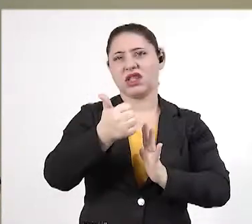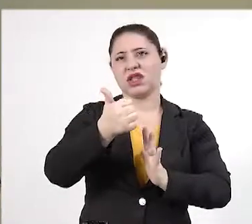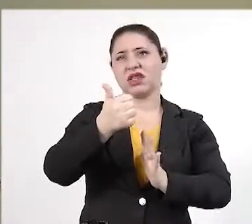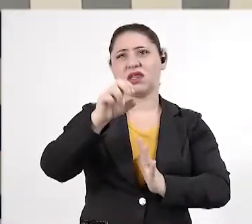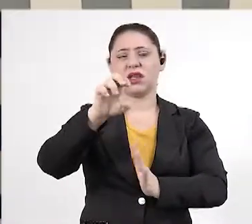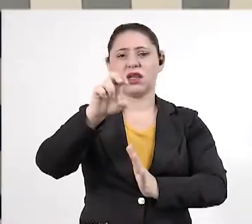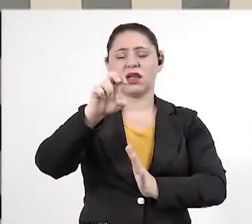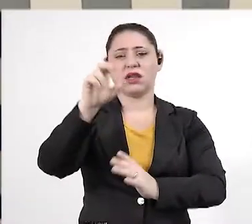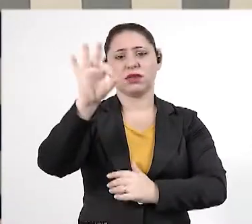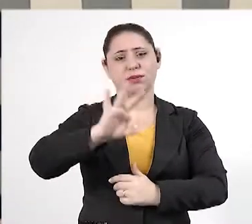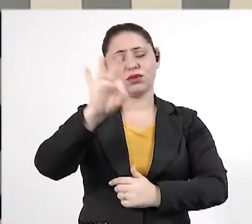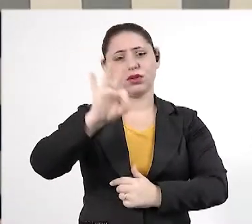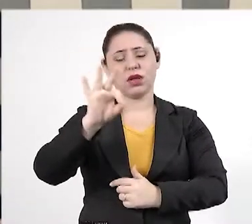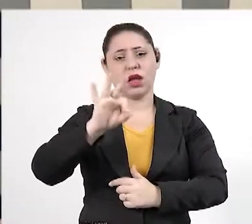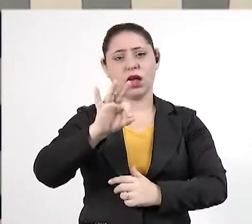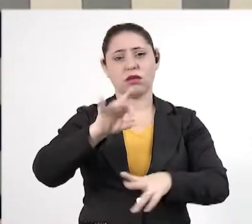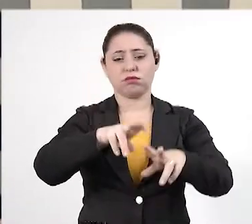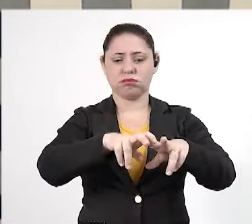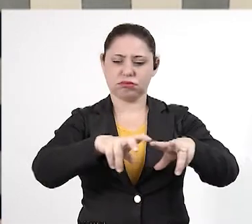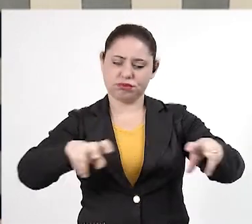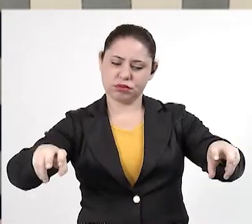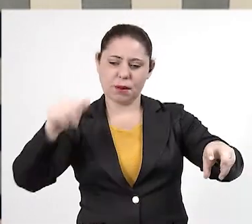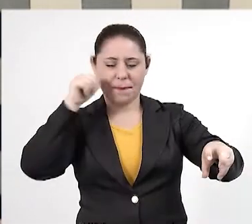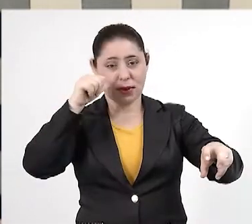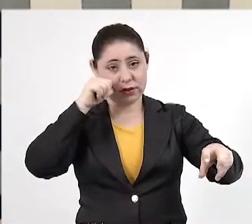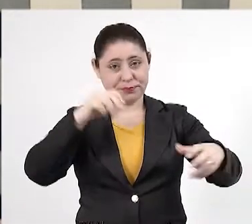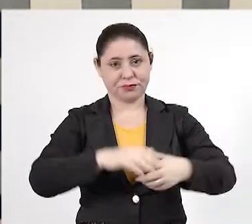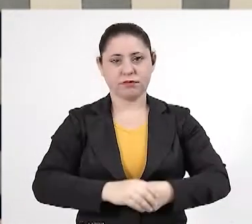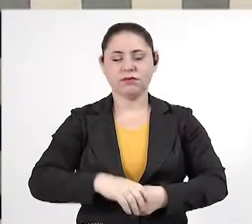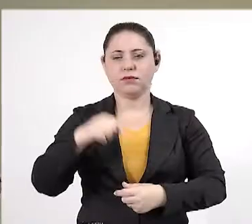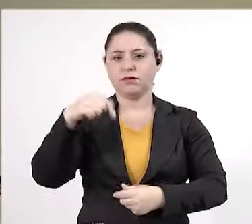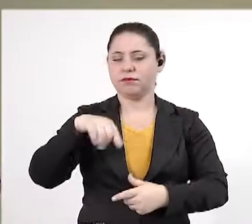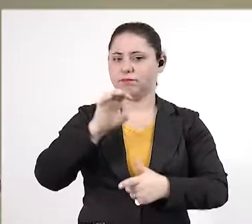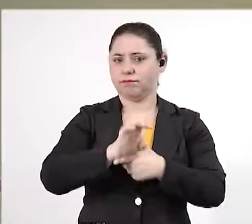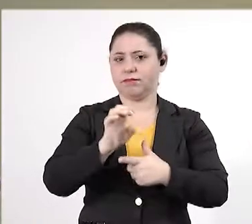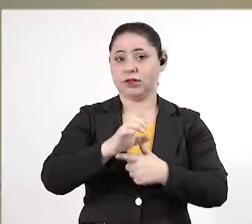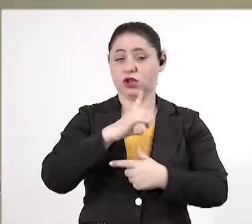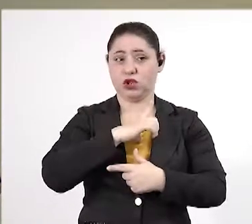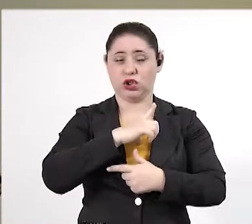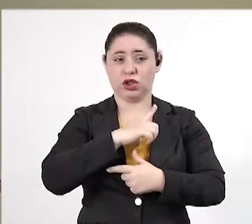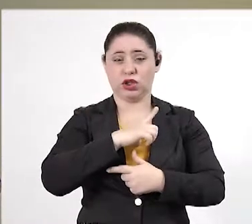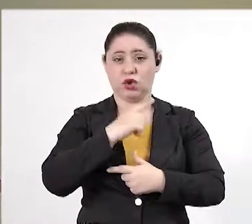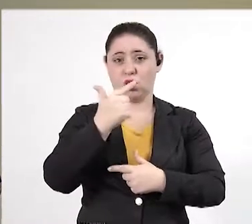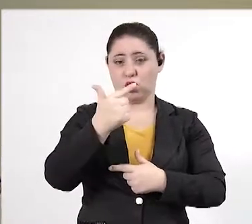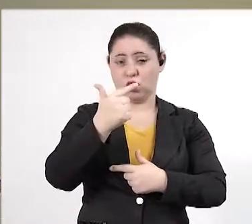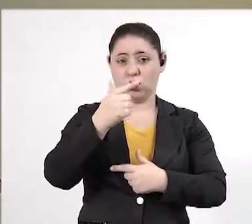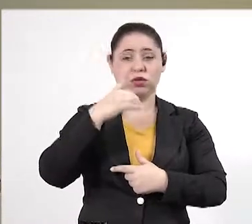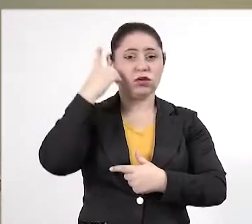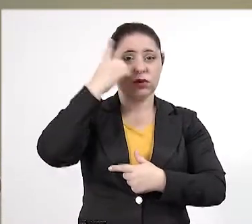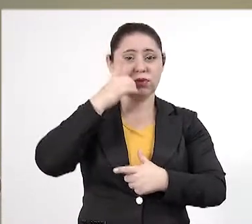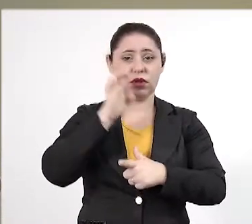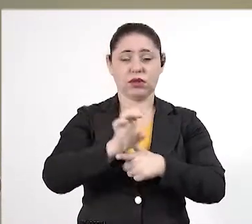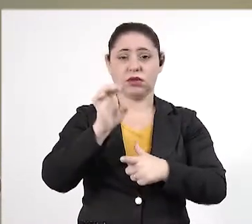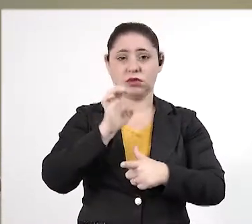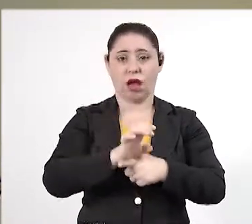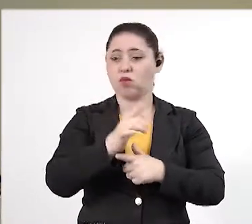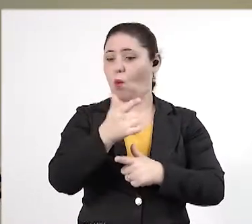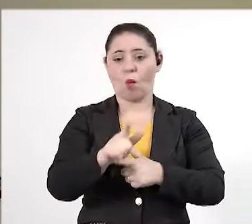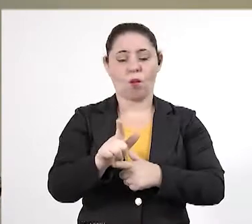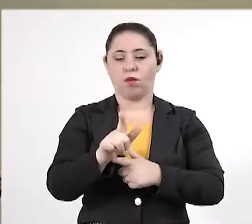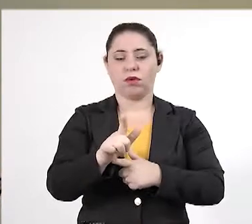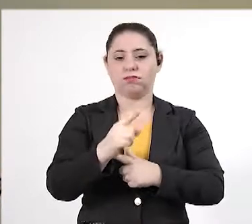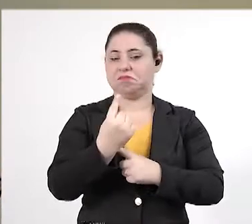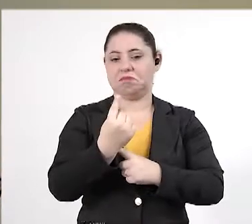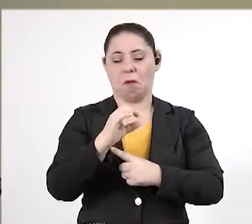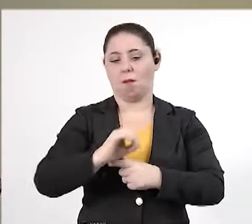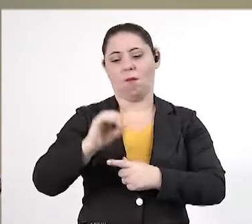de 15% da bancada feminina. Aqui no estado nós tínhamos 2 deputadas estaduais, não